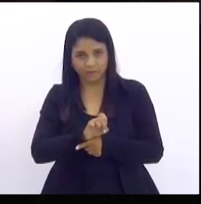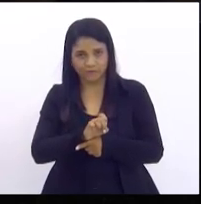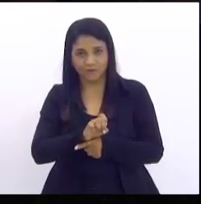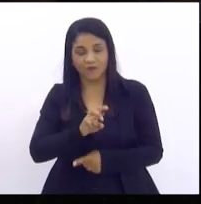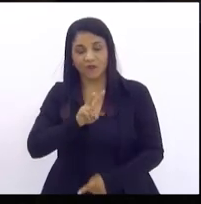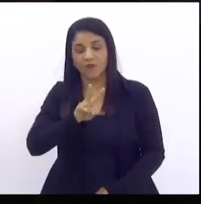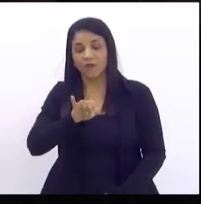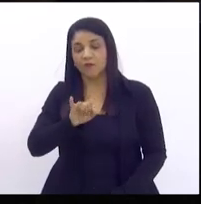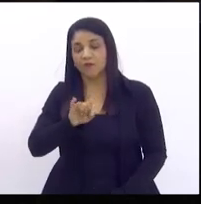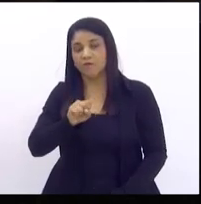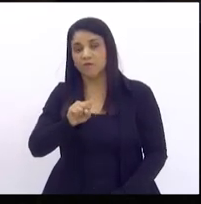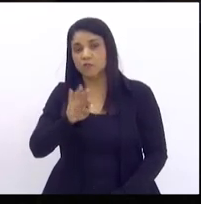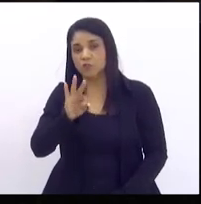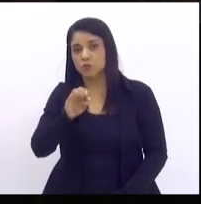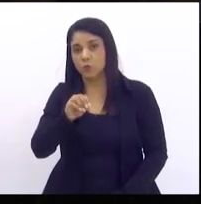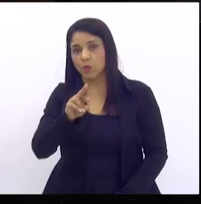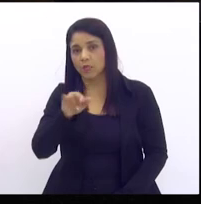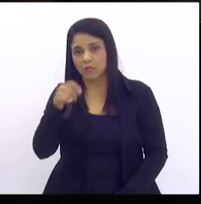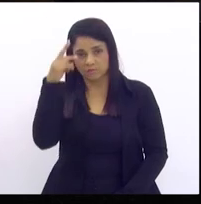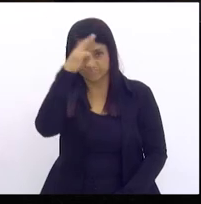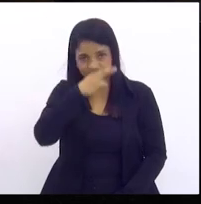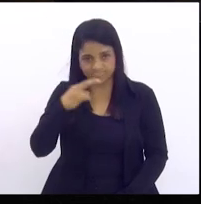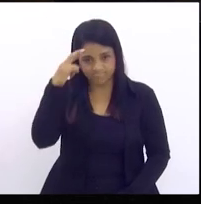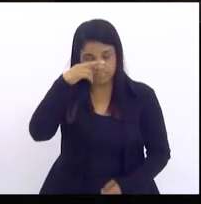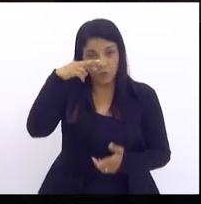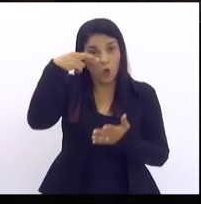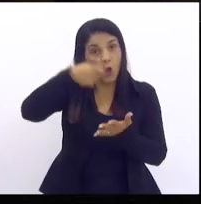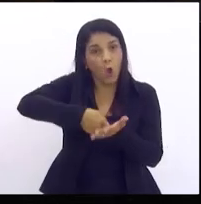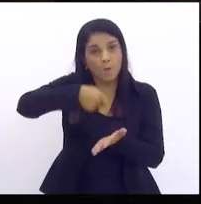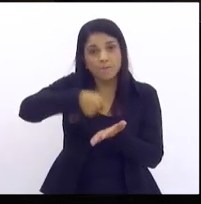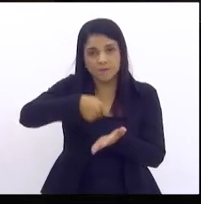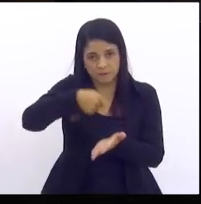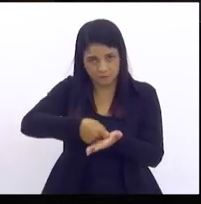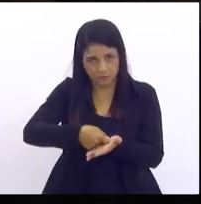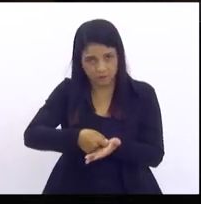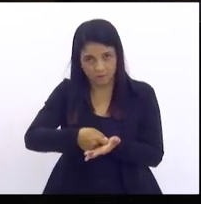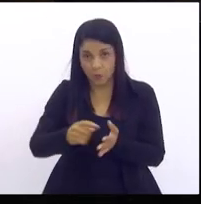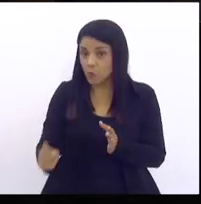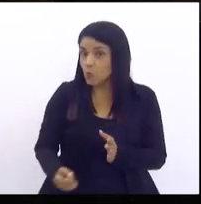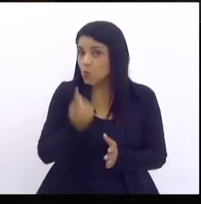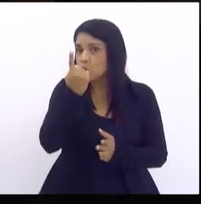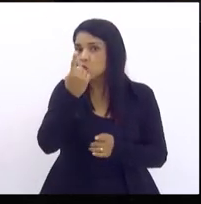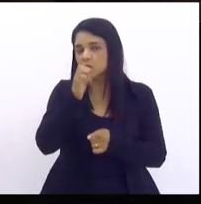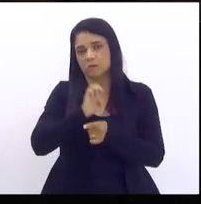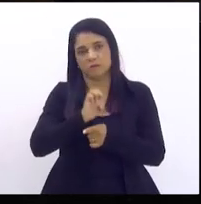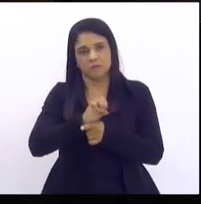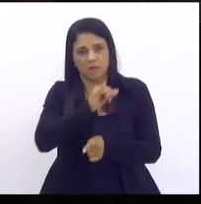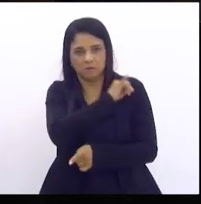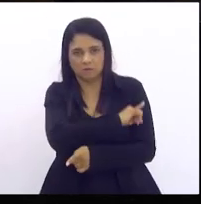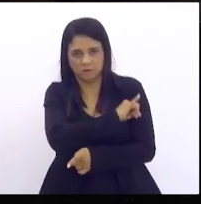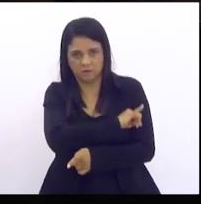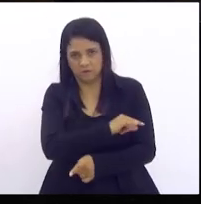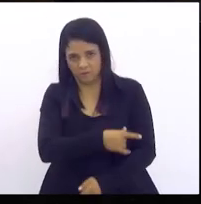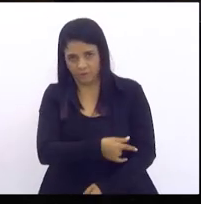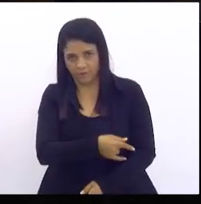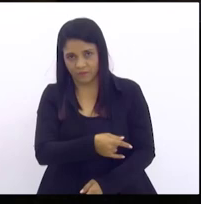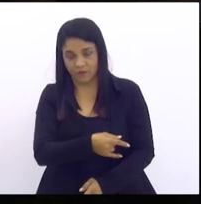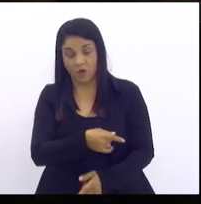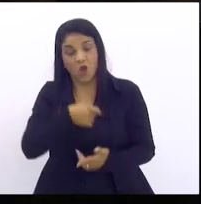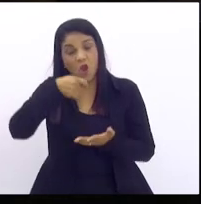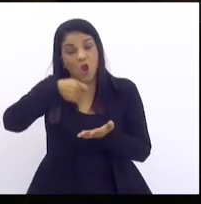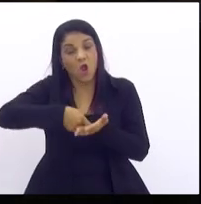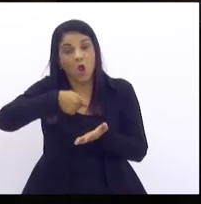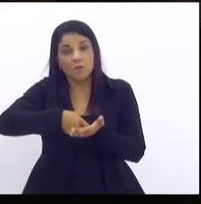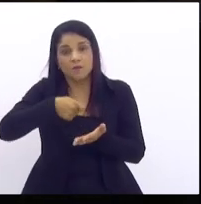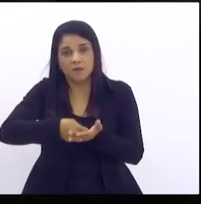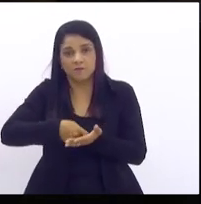vistoria obrigatória. E essa vistoria, mais uma vez, obrigava você estar com o IPVA